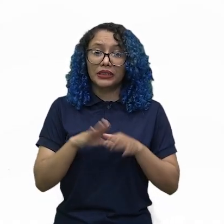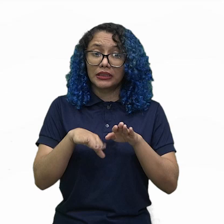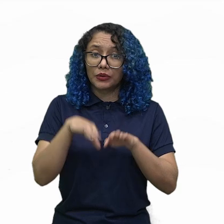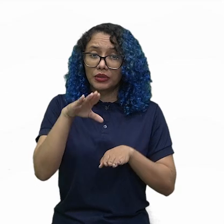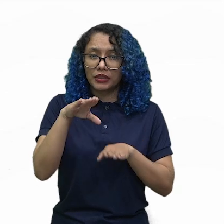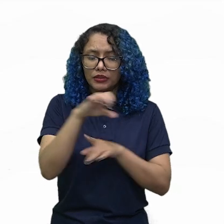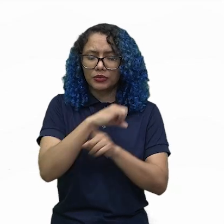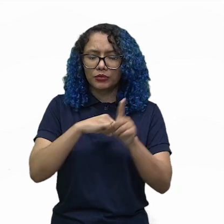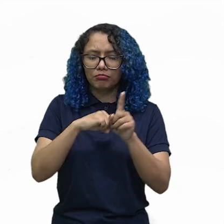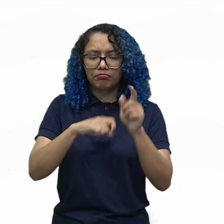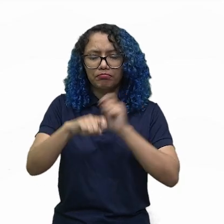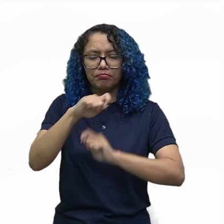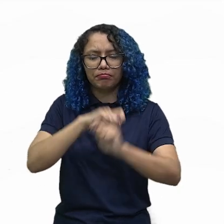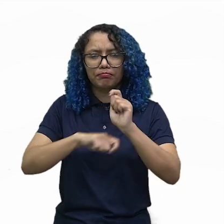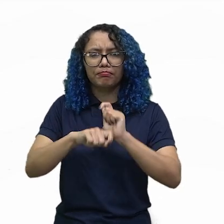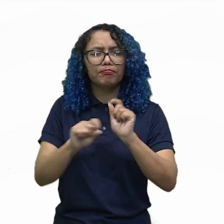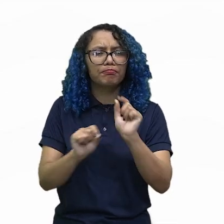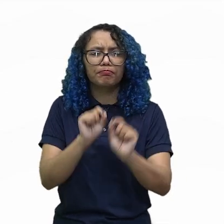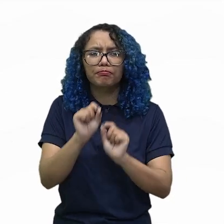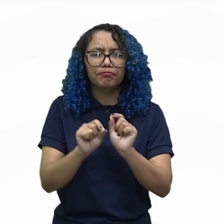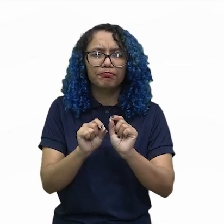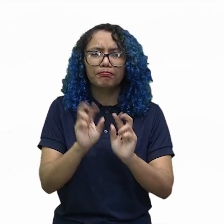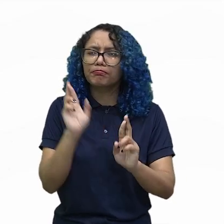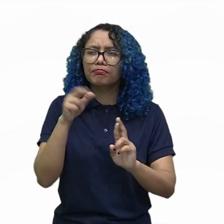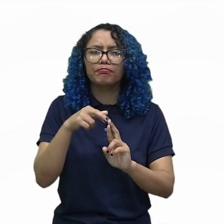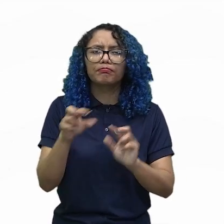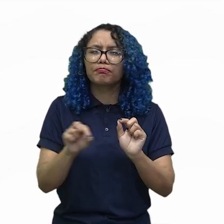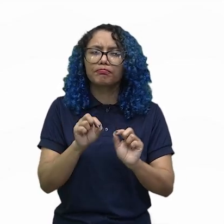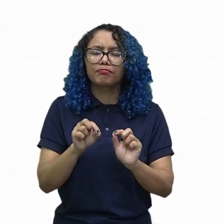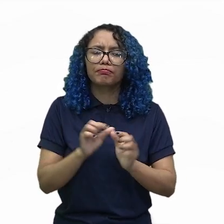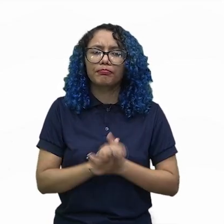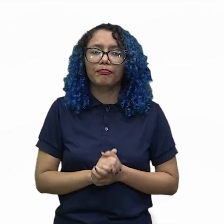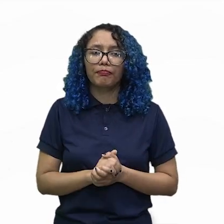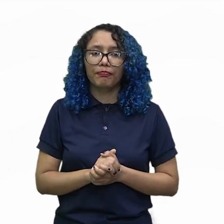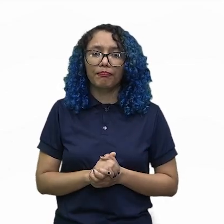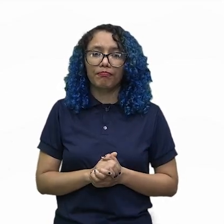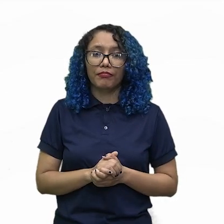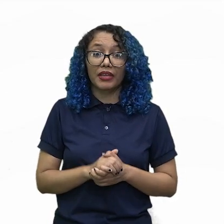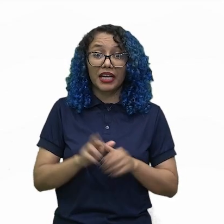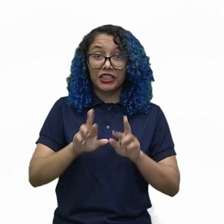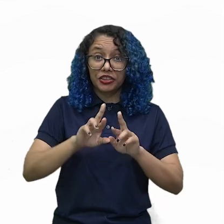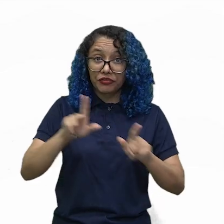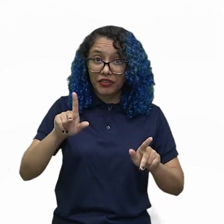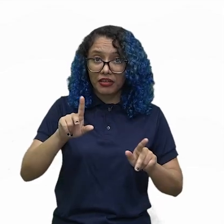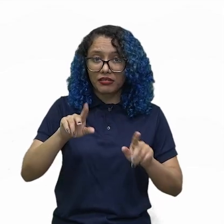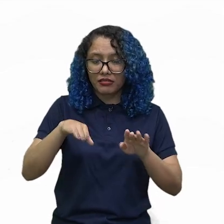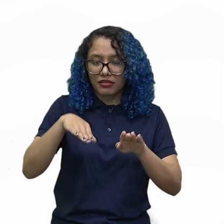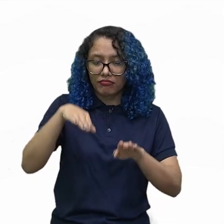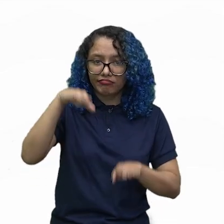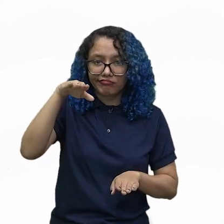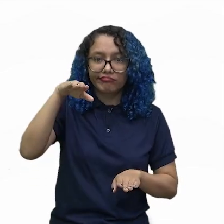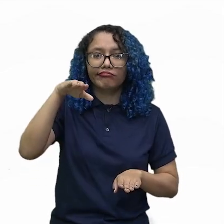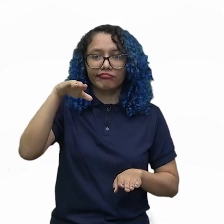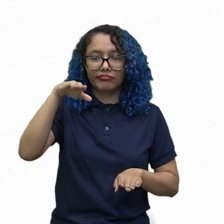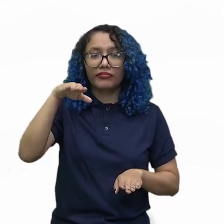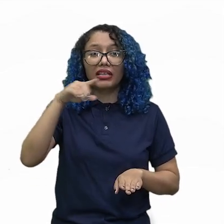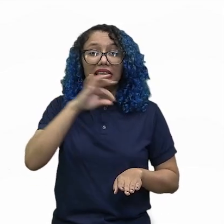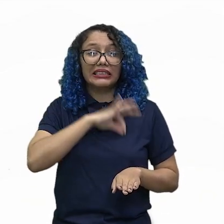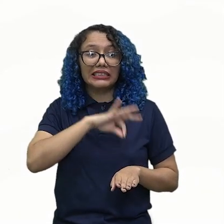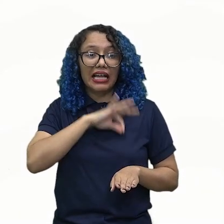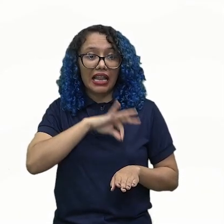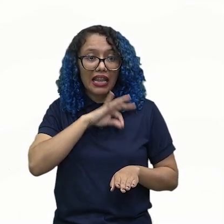desigualdade socioeconômica, eu estou falando das disparidades na distribuição de